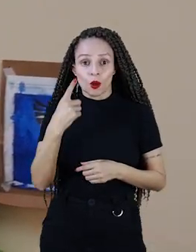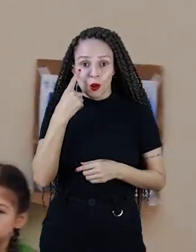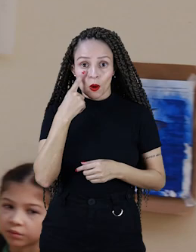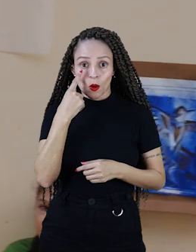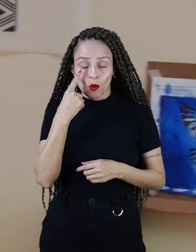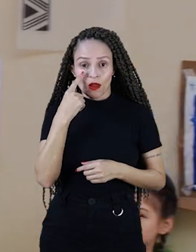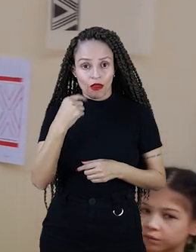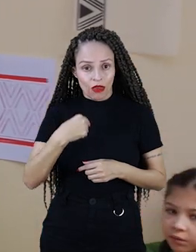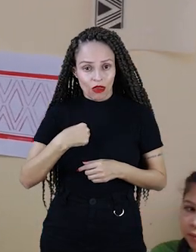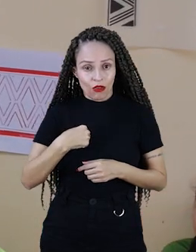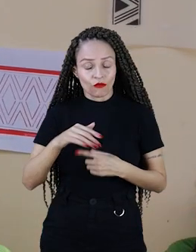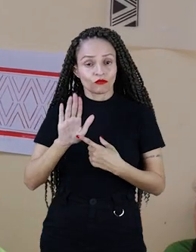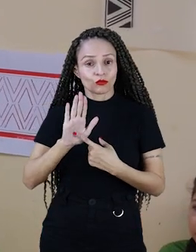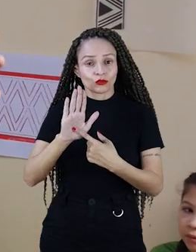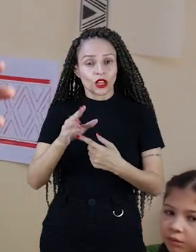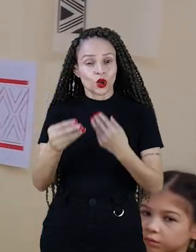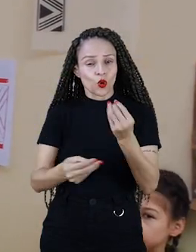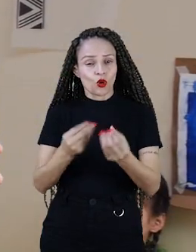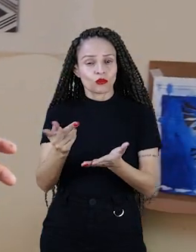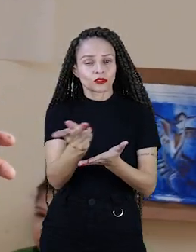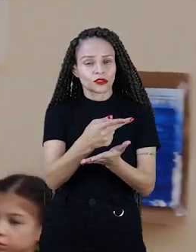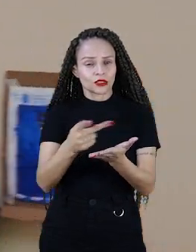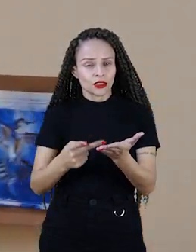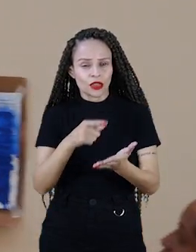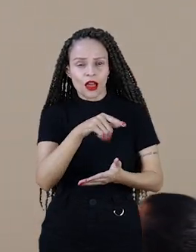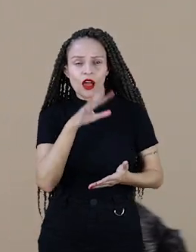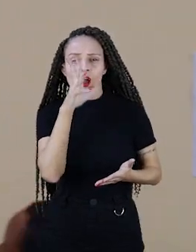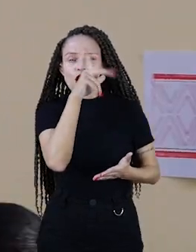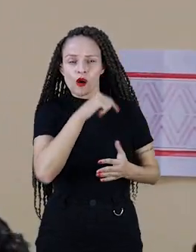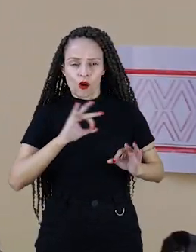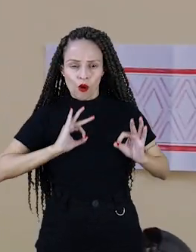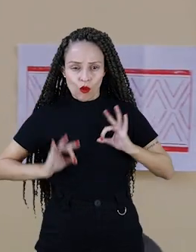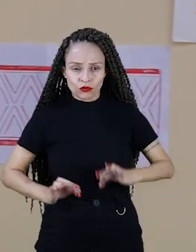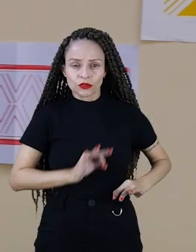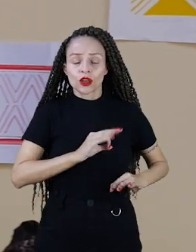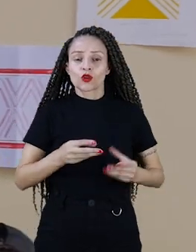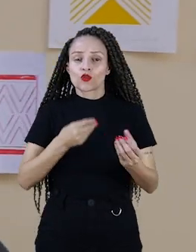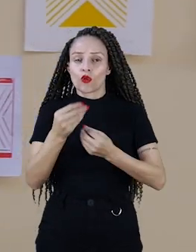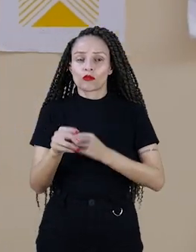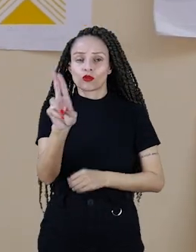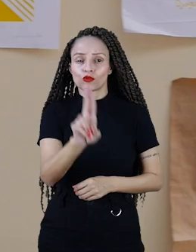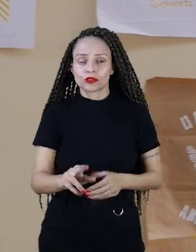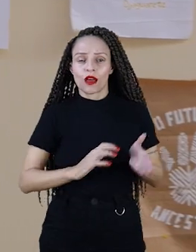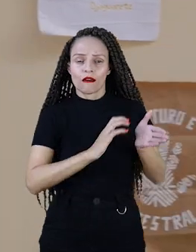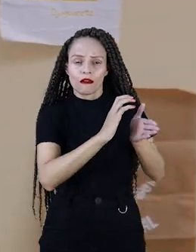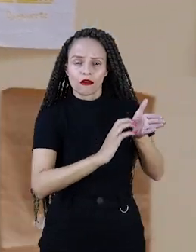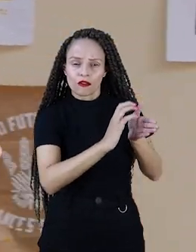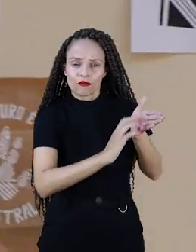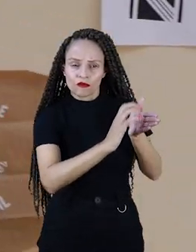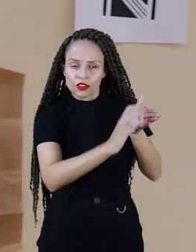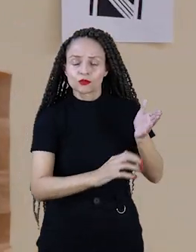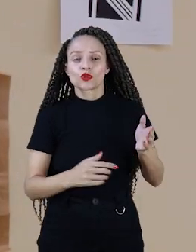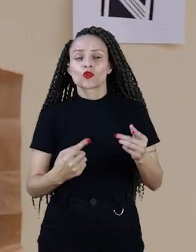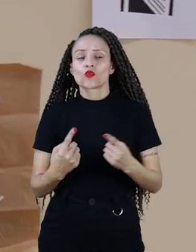olha, eu vou te mostrar como desenhar essa onça, como você vai poder usar esse grafismo, como,